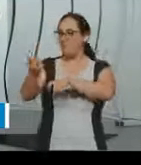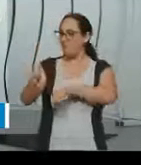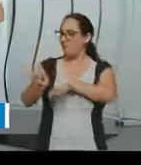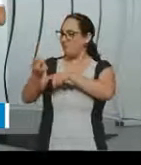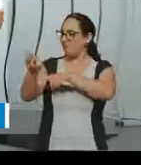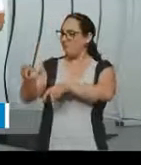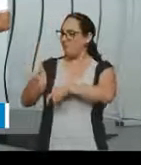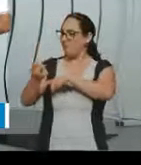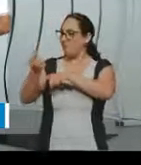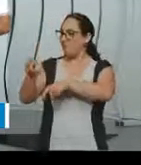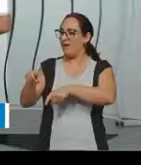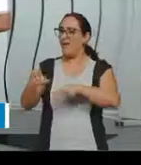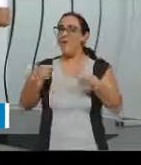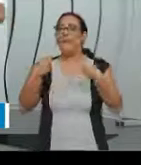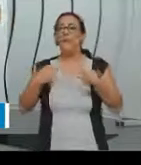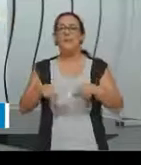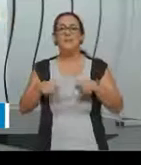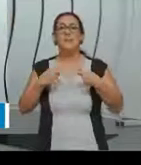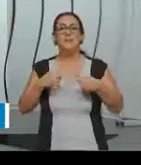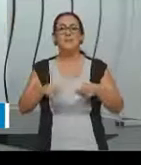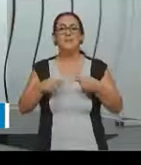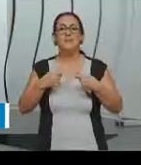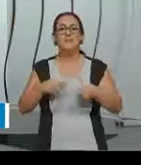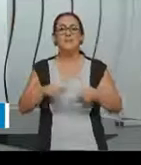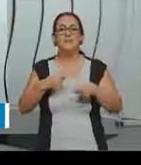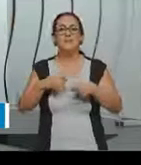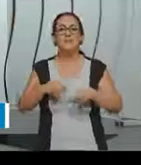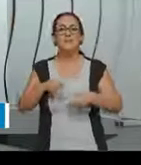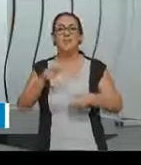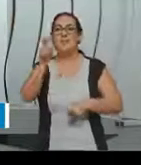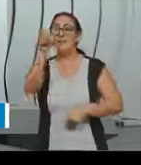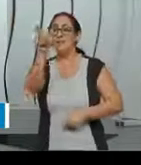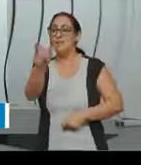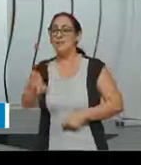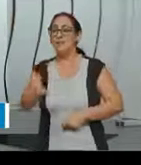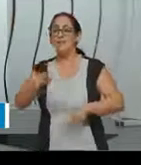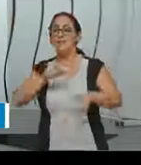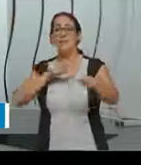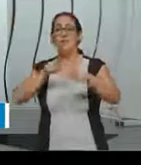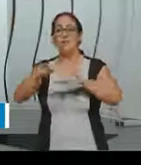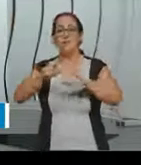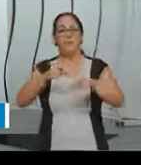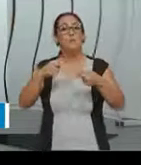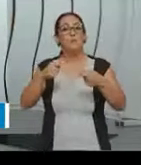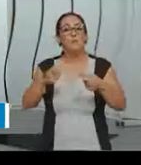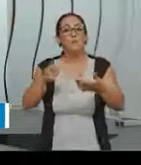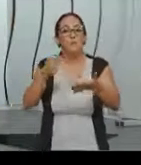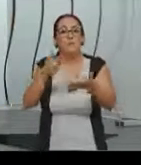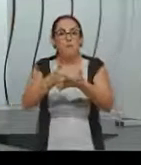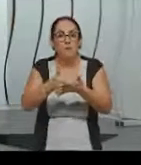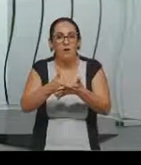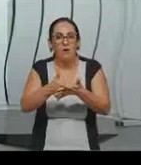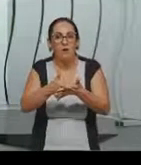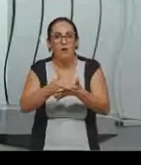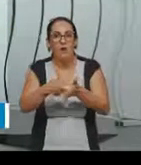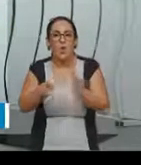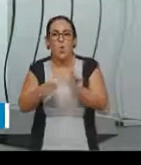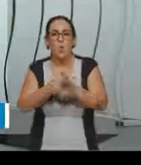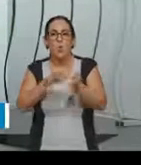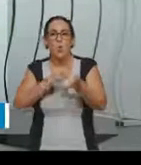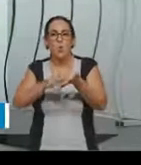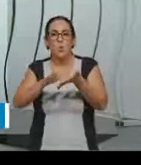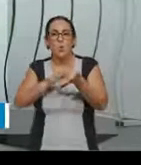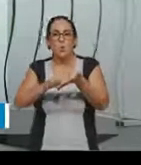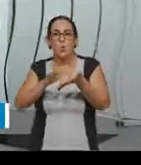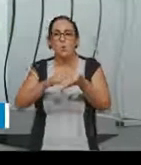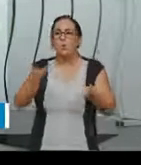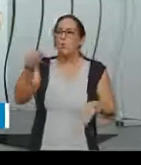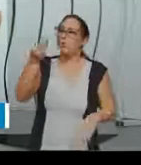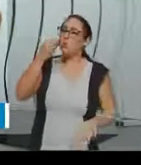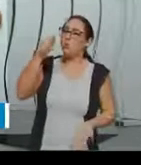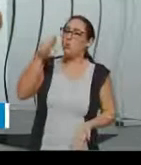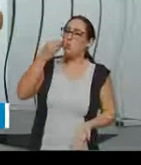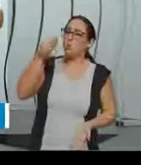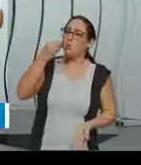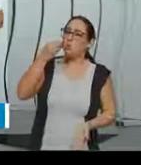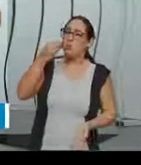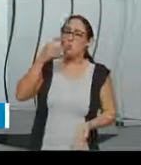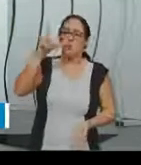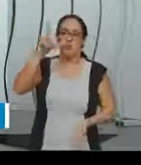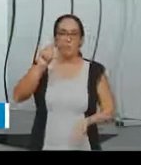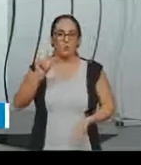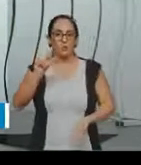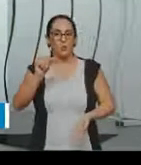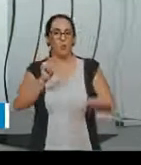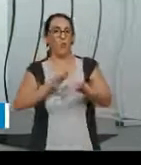brasileiros tinham que buscar mão de obra remunerada. Iriam ter um custo maior? Iriam ter um lucro relativamente menor?